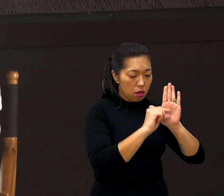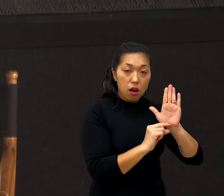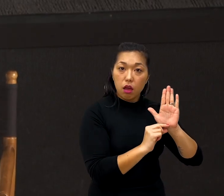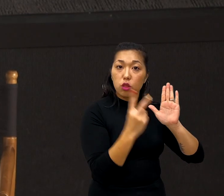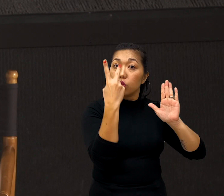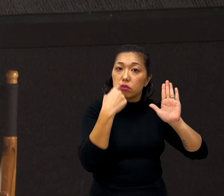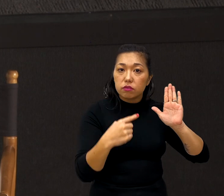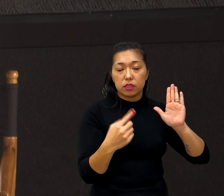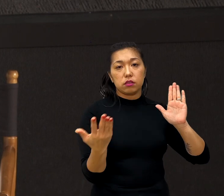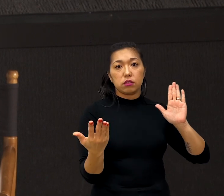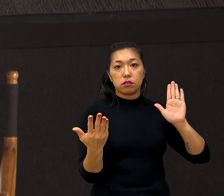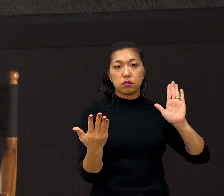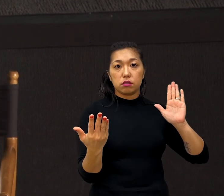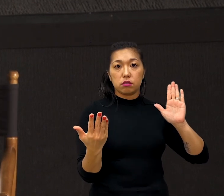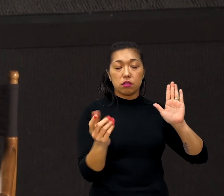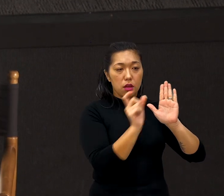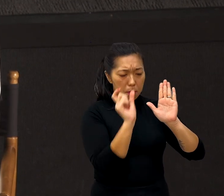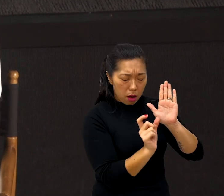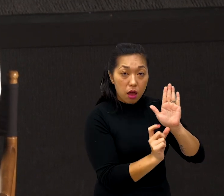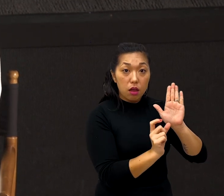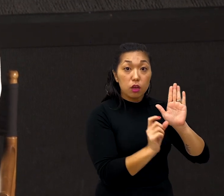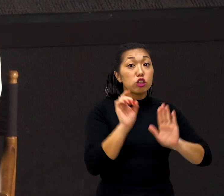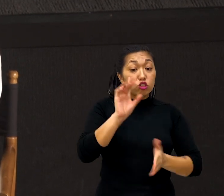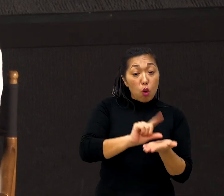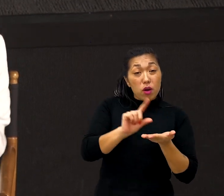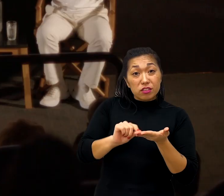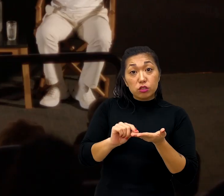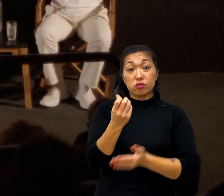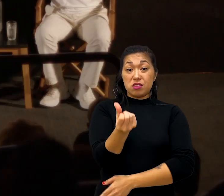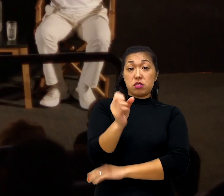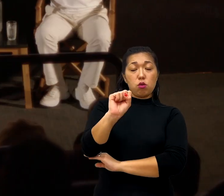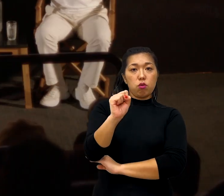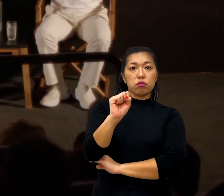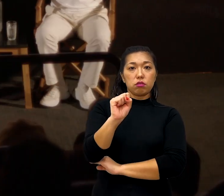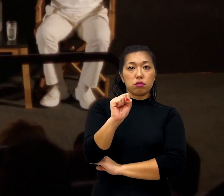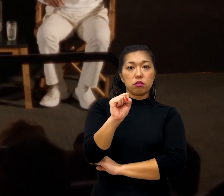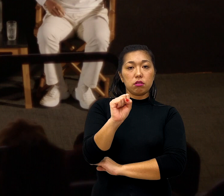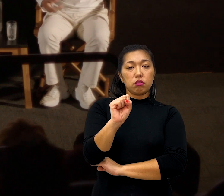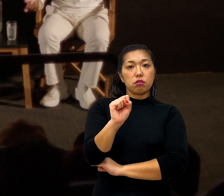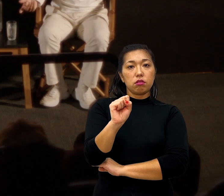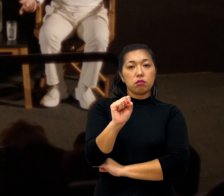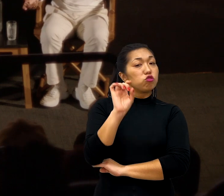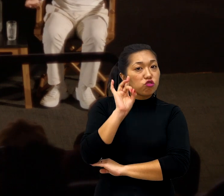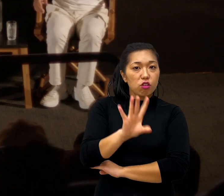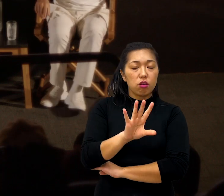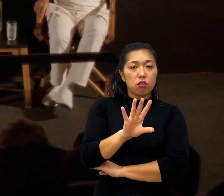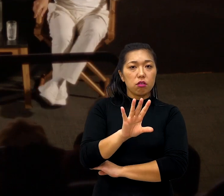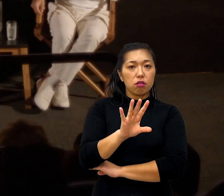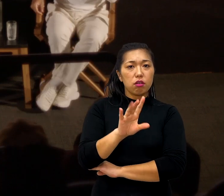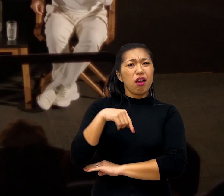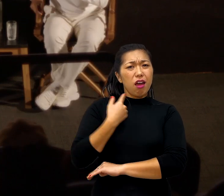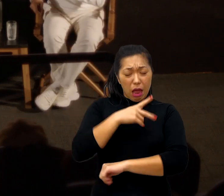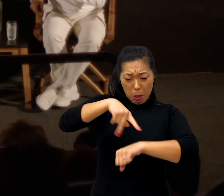E remanescente de quilombo, só o artigo 68 do transitório. Remanescente de quilombo. E a gente fez um estrago